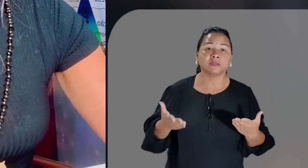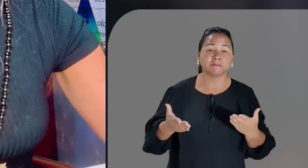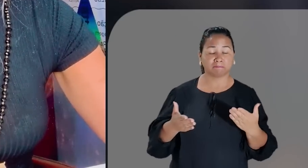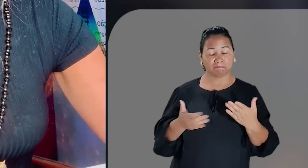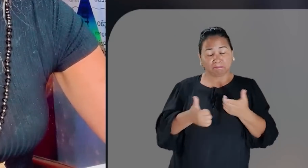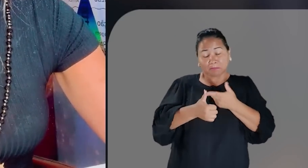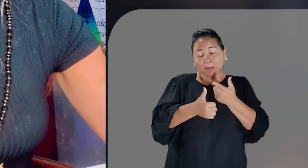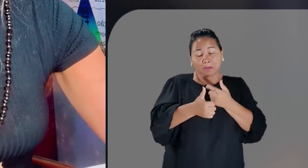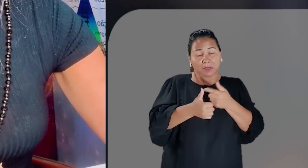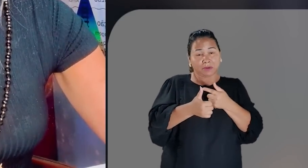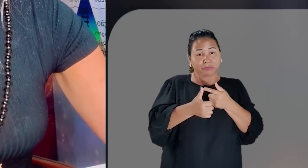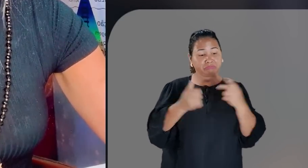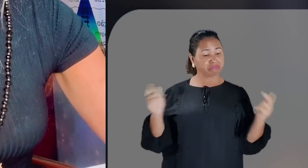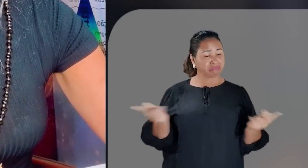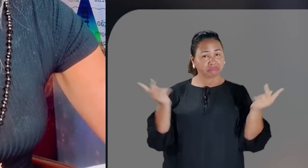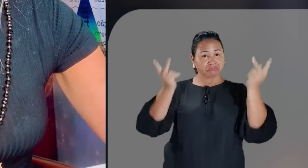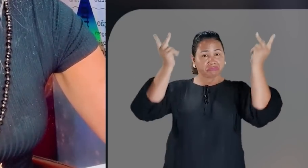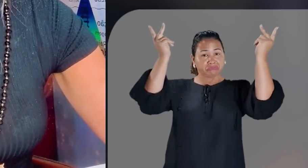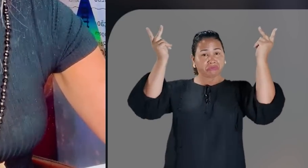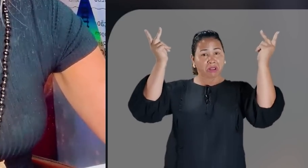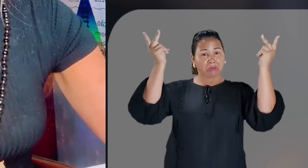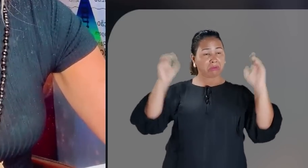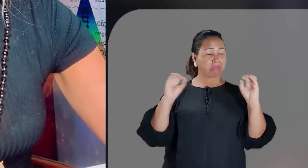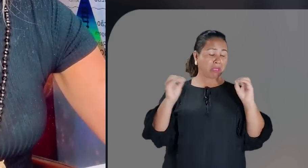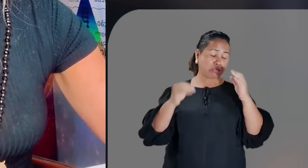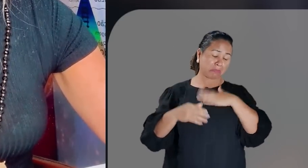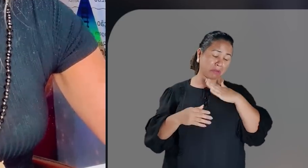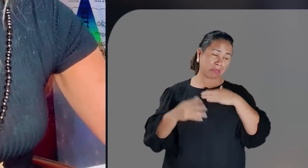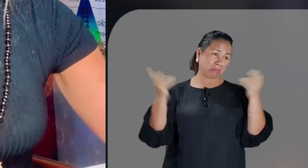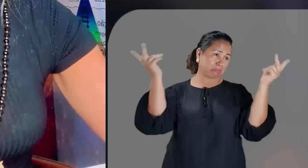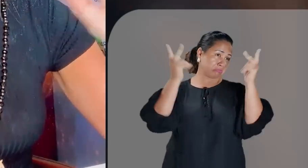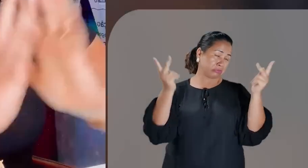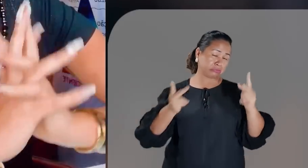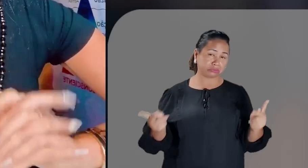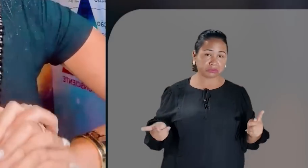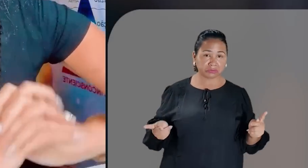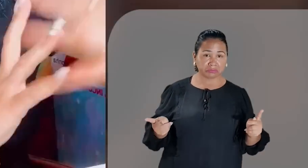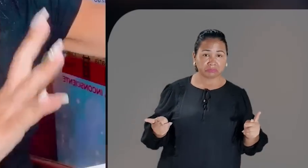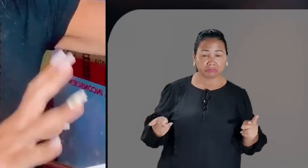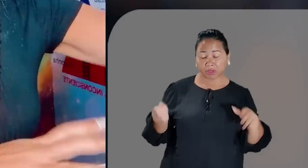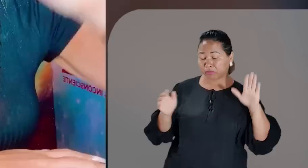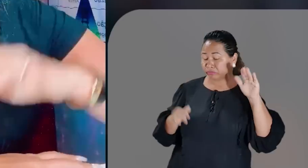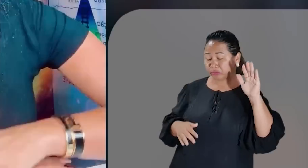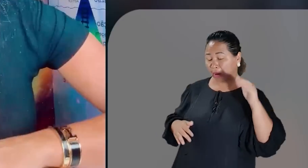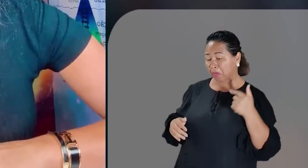Primeiro, porque não tem nenhum valor pra mim. Bingo. Ponto, acabou a sessão.